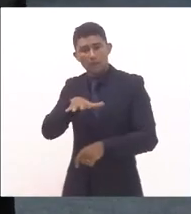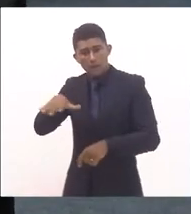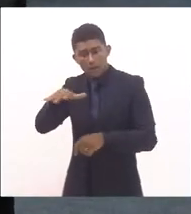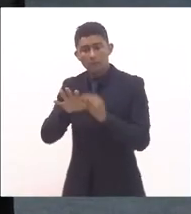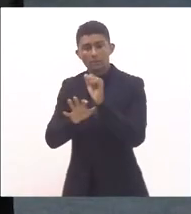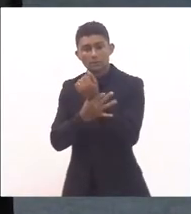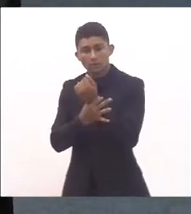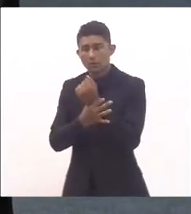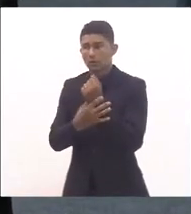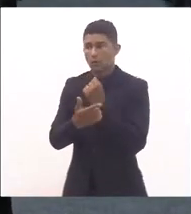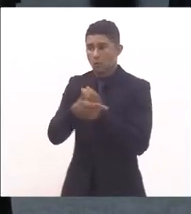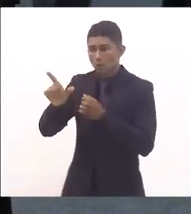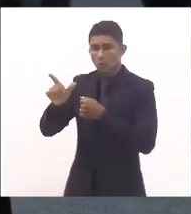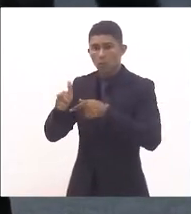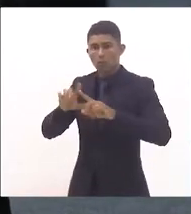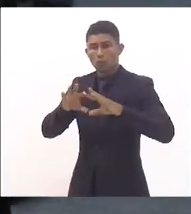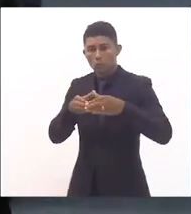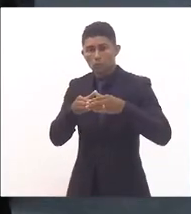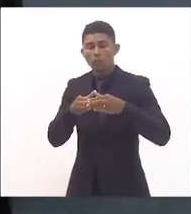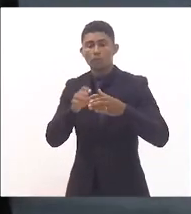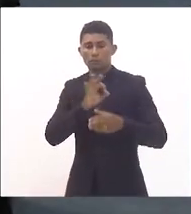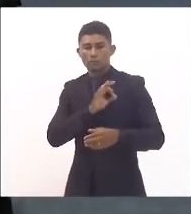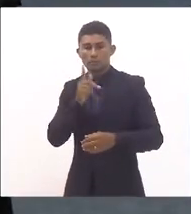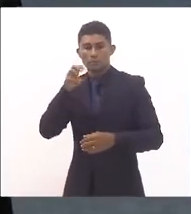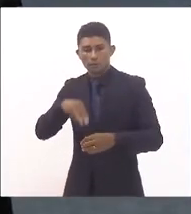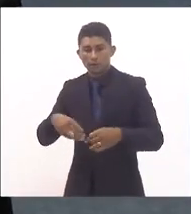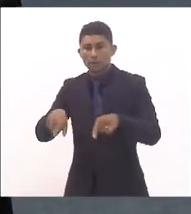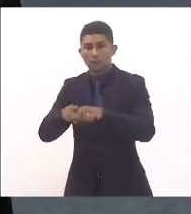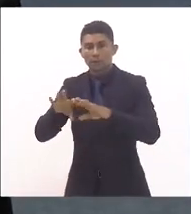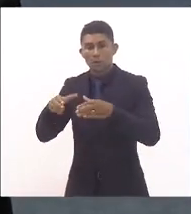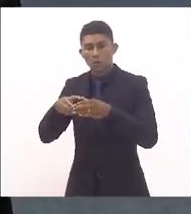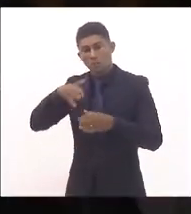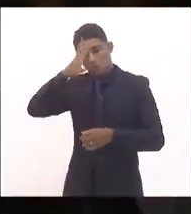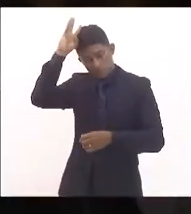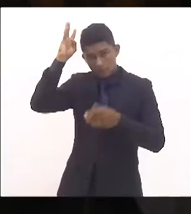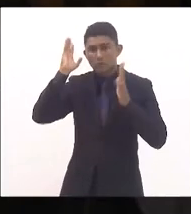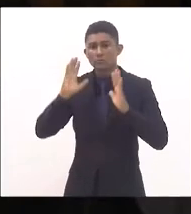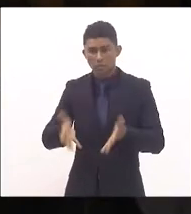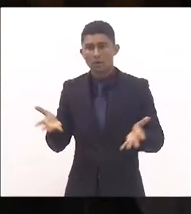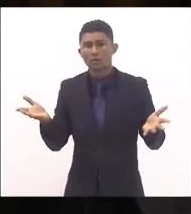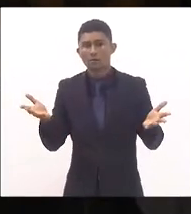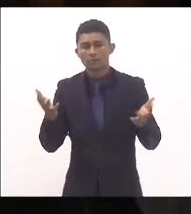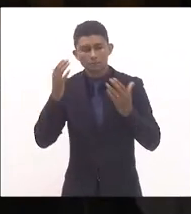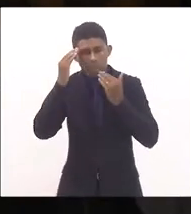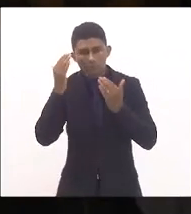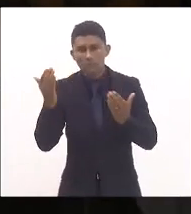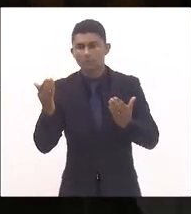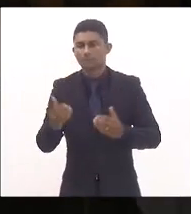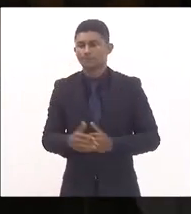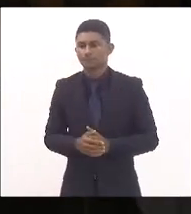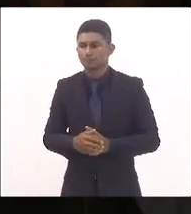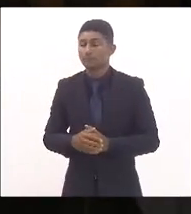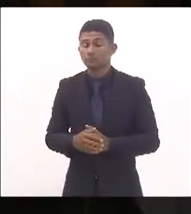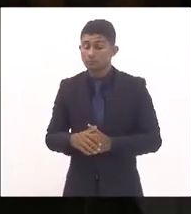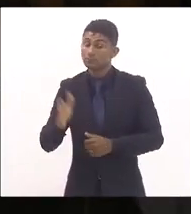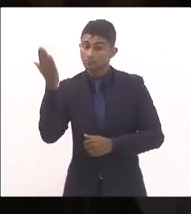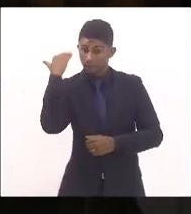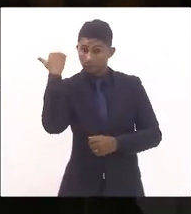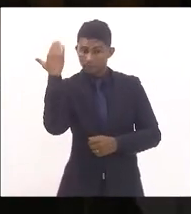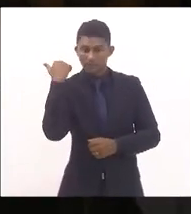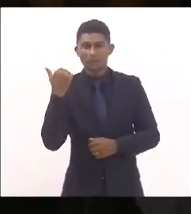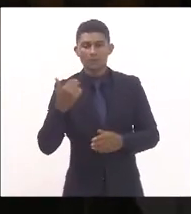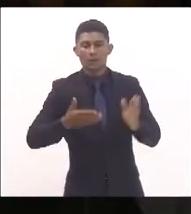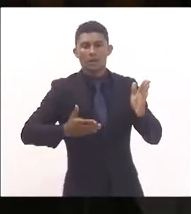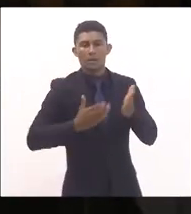Segurança, que são a Polícia Militar e o Corpo de Bombeiros. Obrigada. Obrigado, deputada Marta Rocha. Quando foi aprovada aqui a Lei de